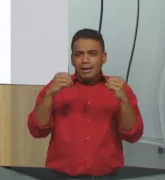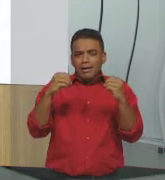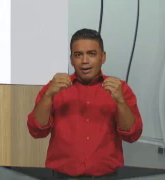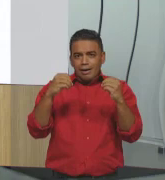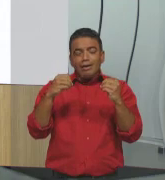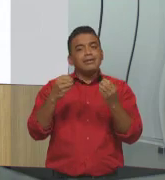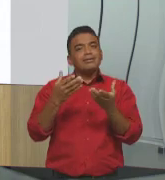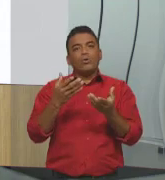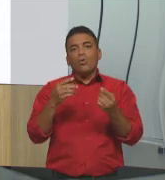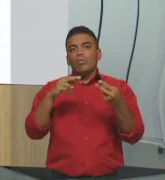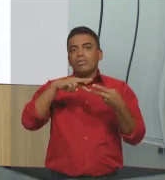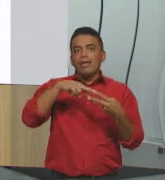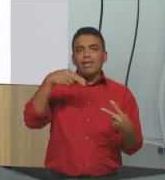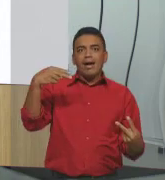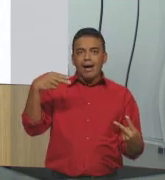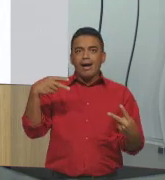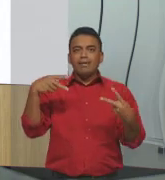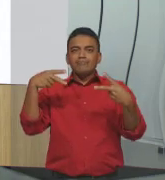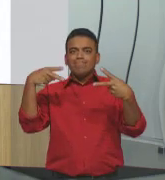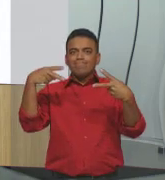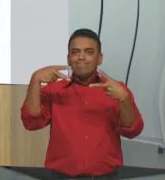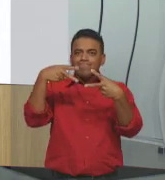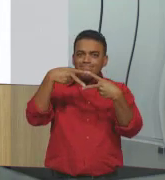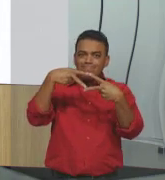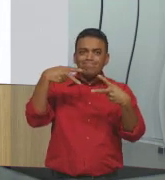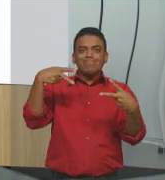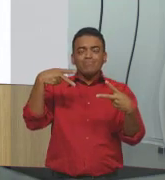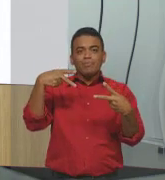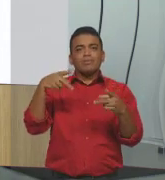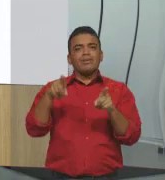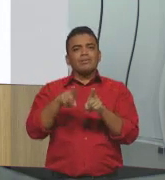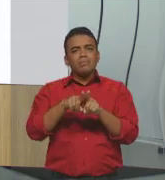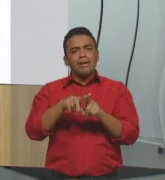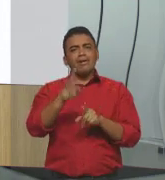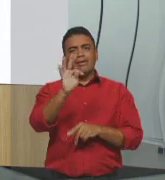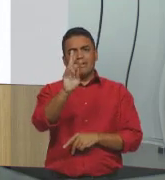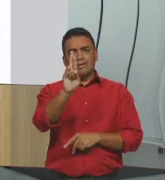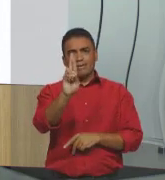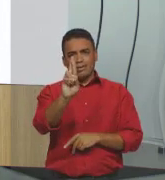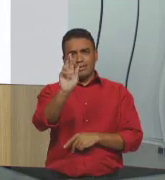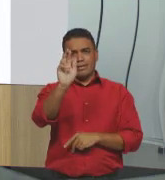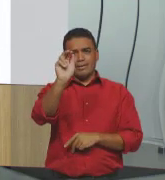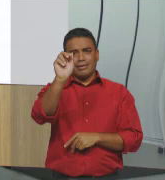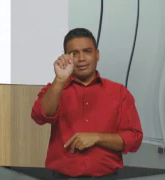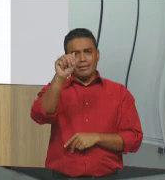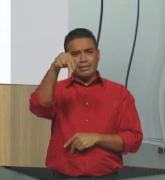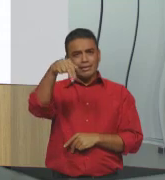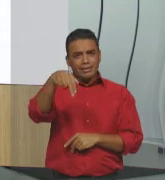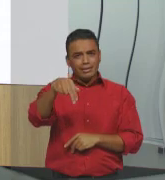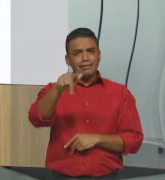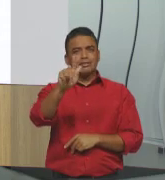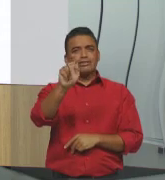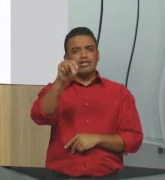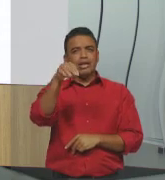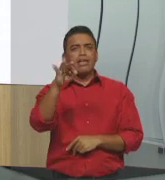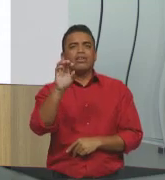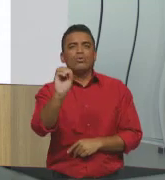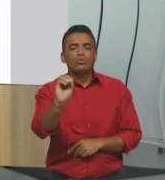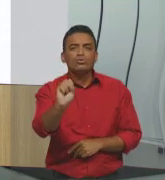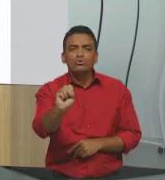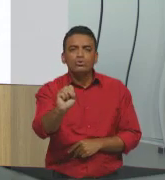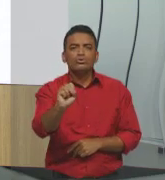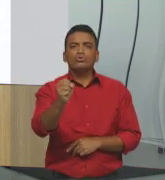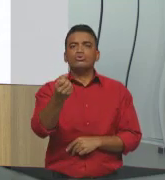DNA recombinante. Falamos sobre transgênicos, como que vai ocorrer então essa transgenia